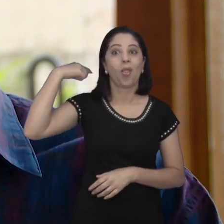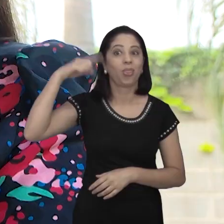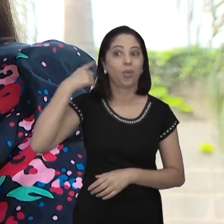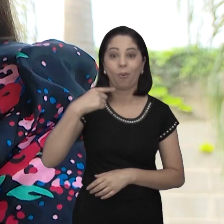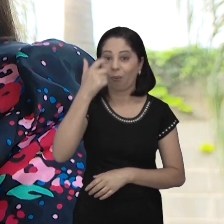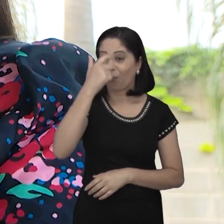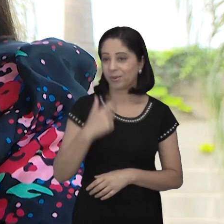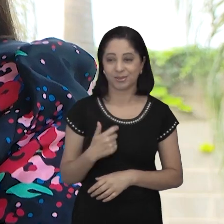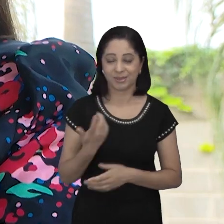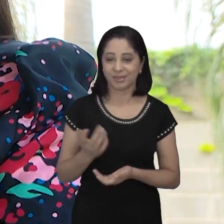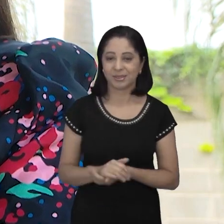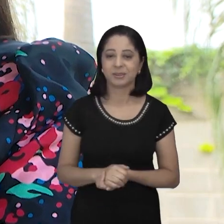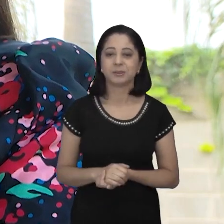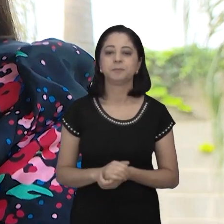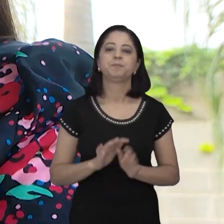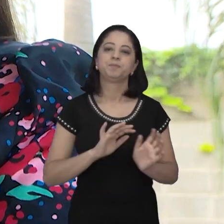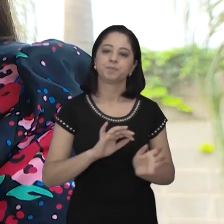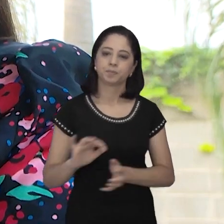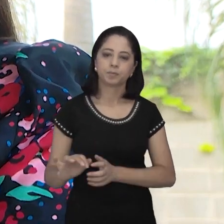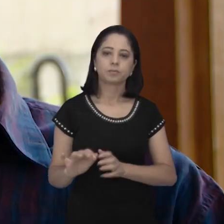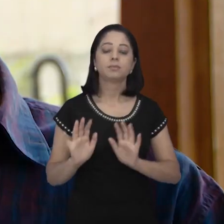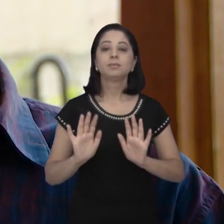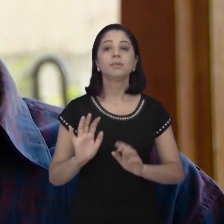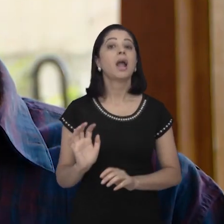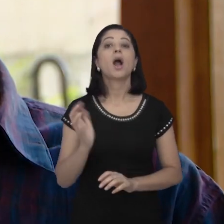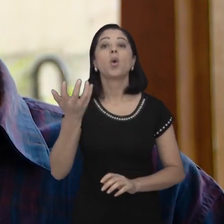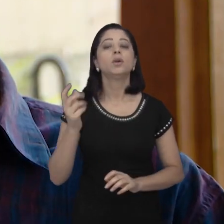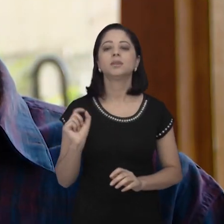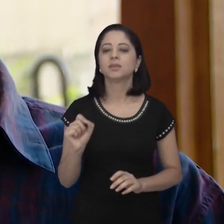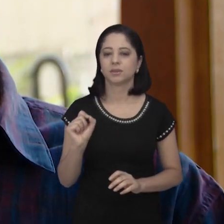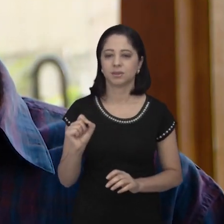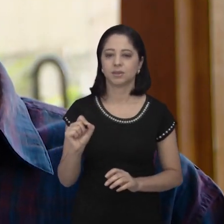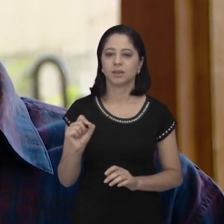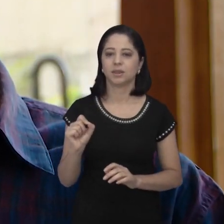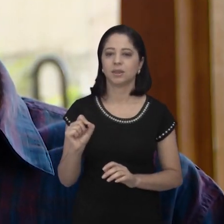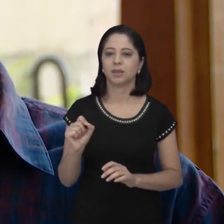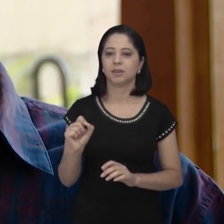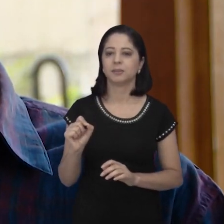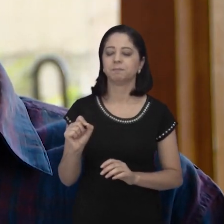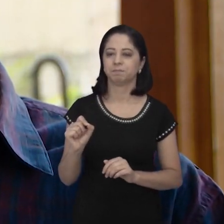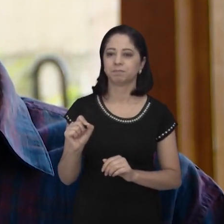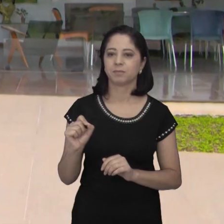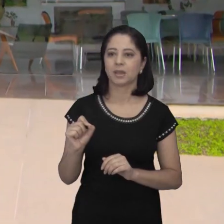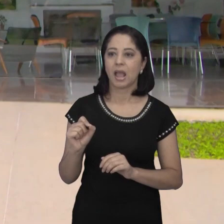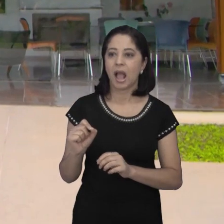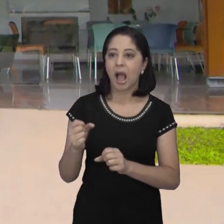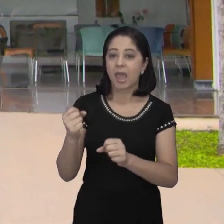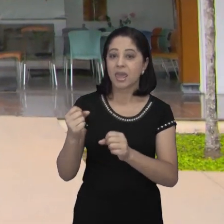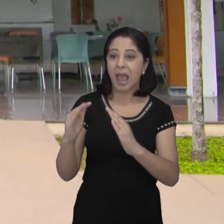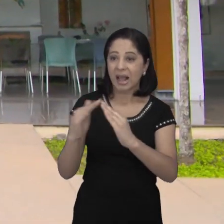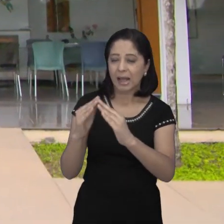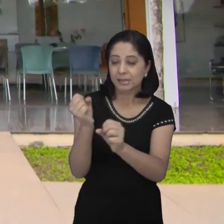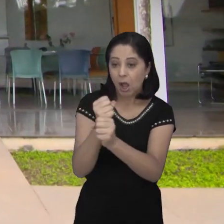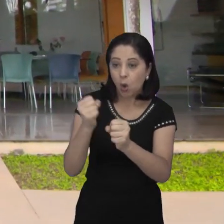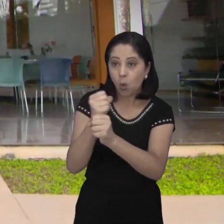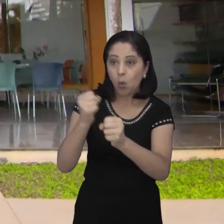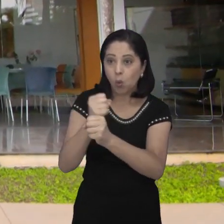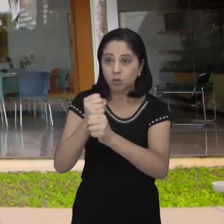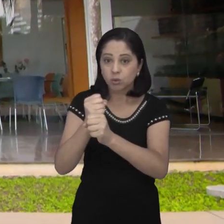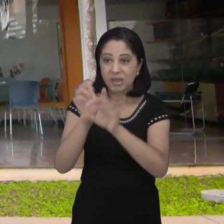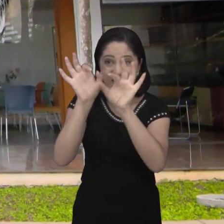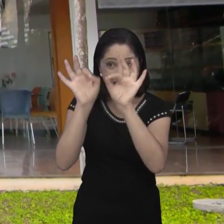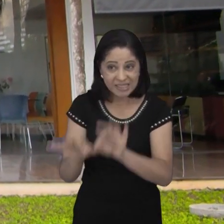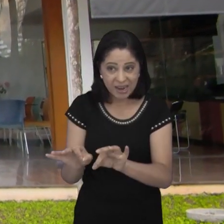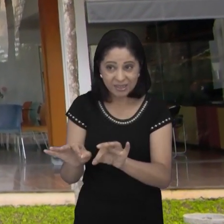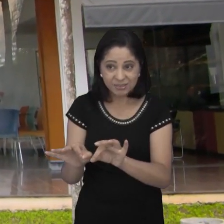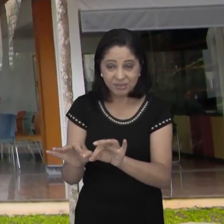que eu estava fazendo naquele instante. E o que aconteceu é que quando nós fomos executar